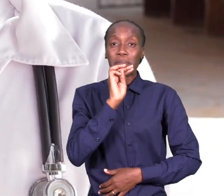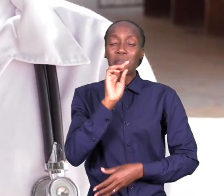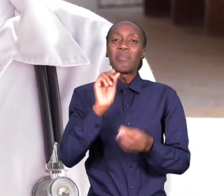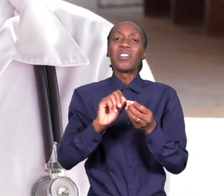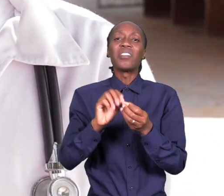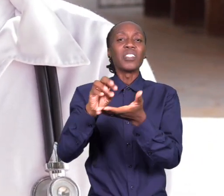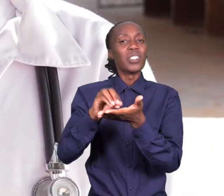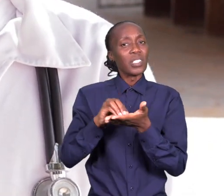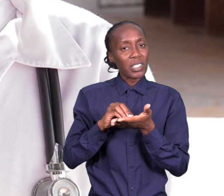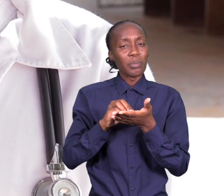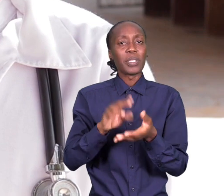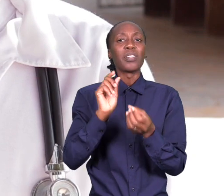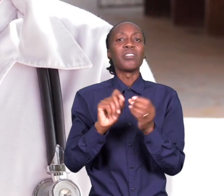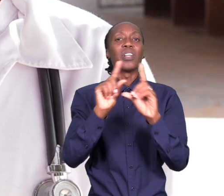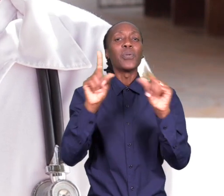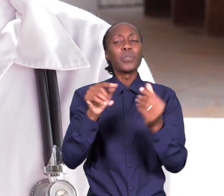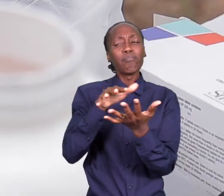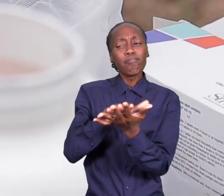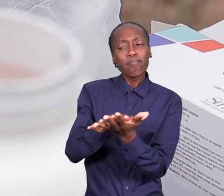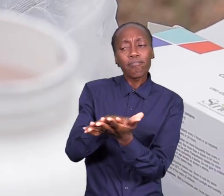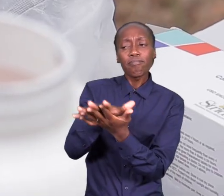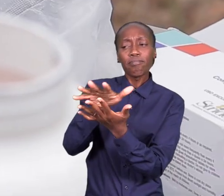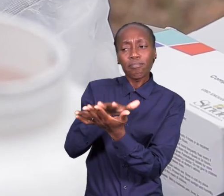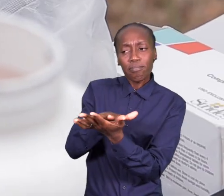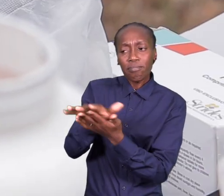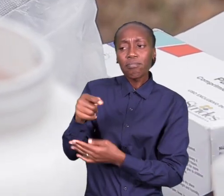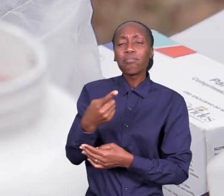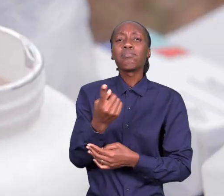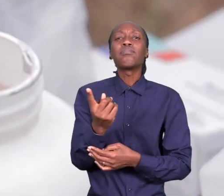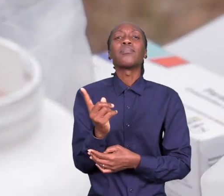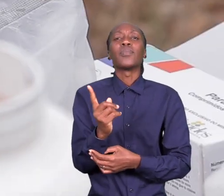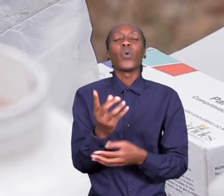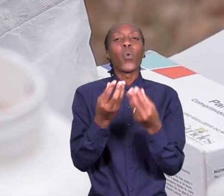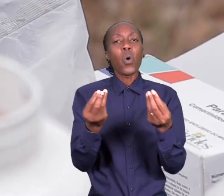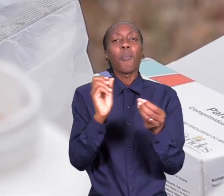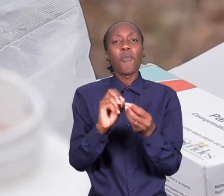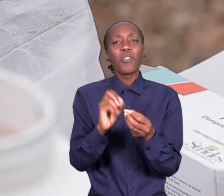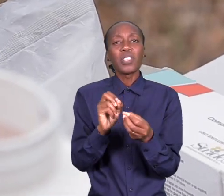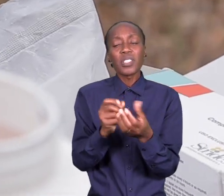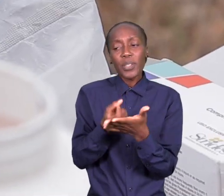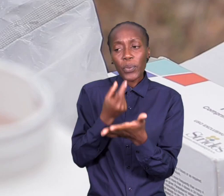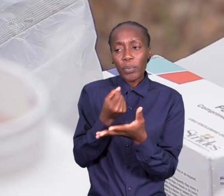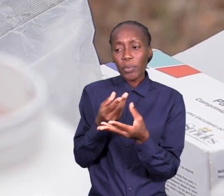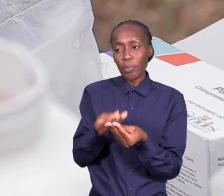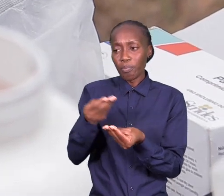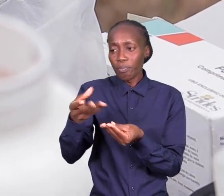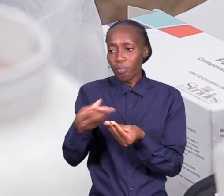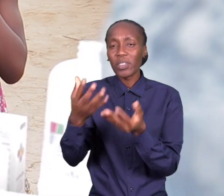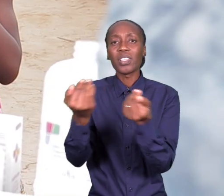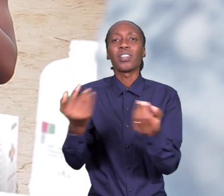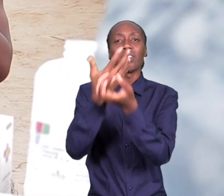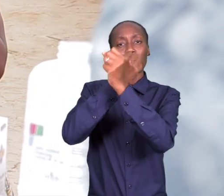equipes, que sigam as recomendações que vão deixar e deem os medicamentos às crianças para prevenir a